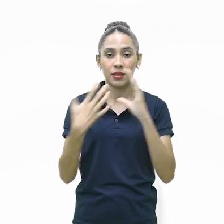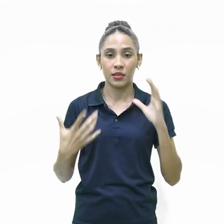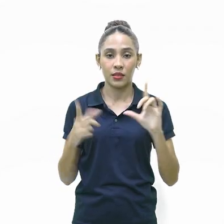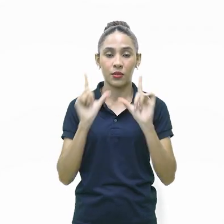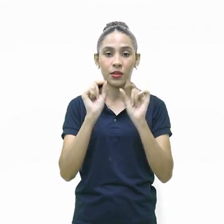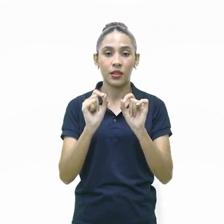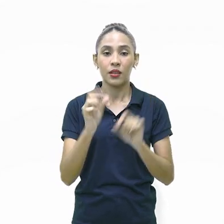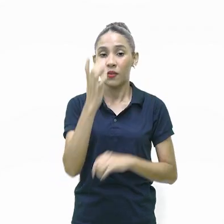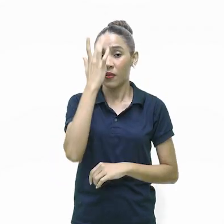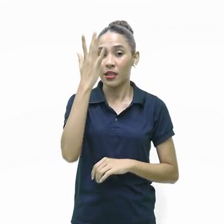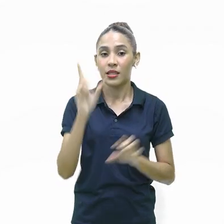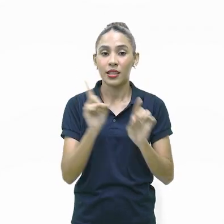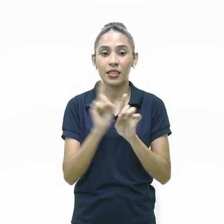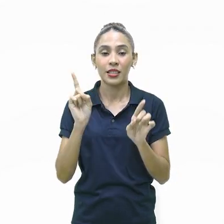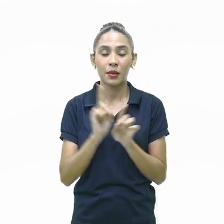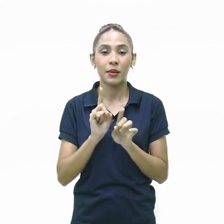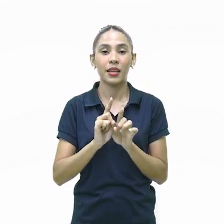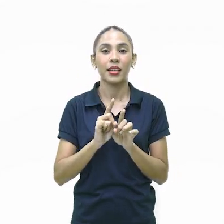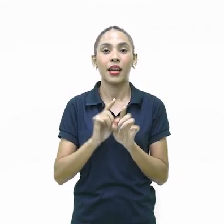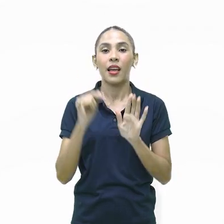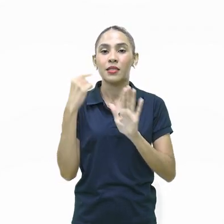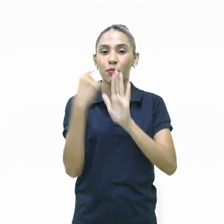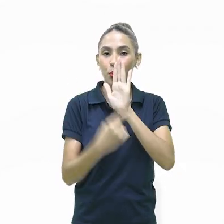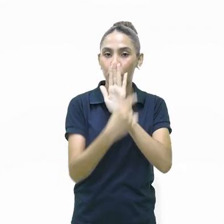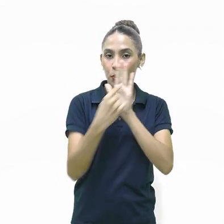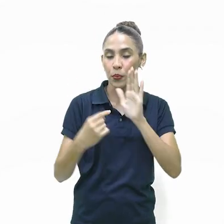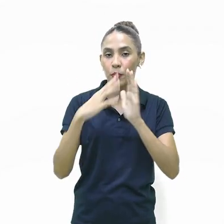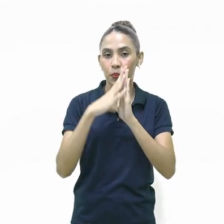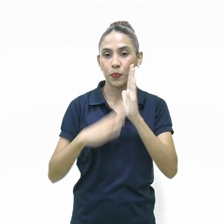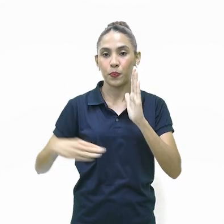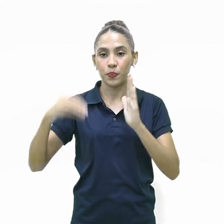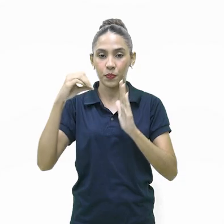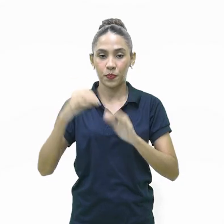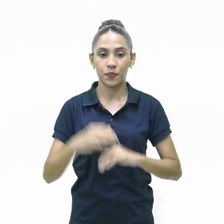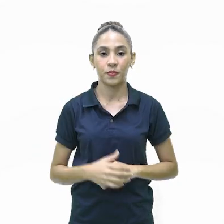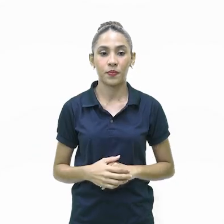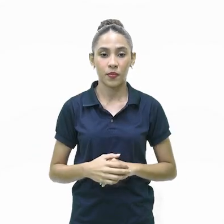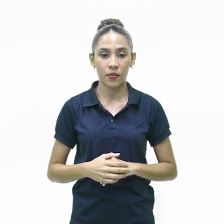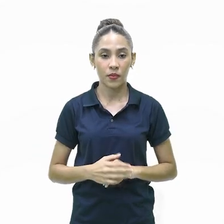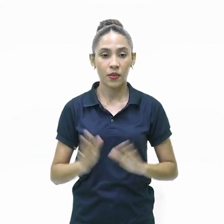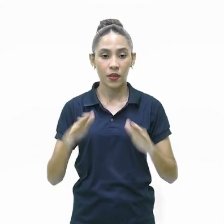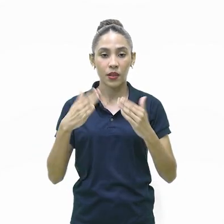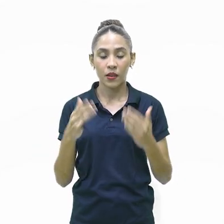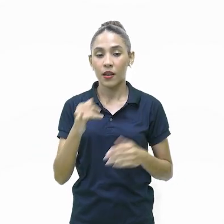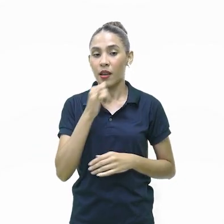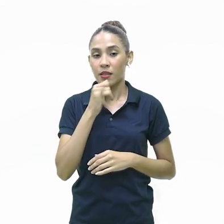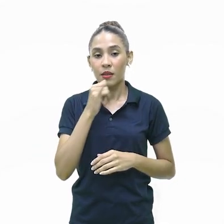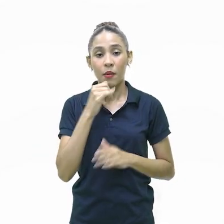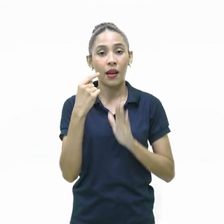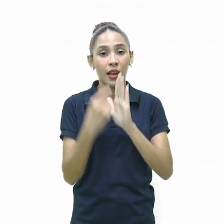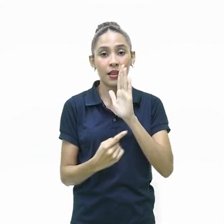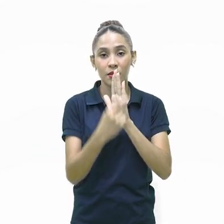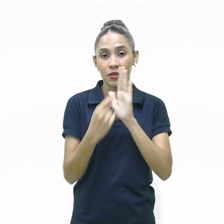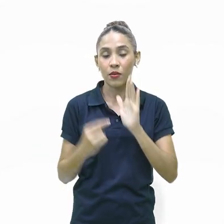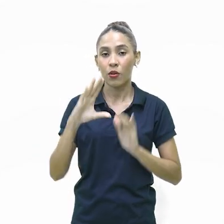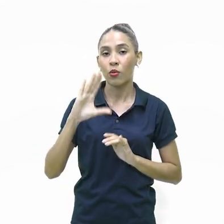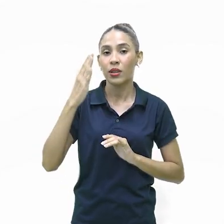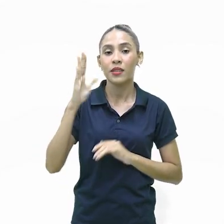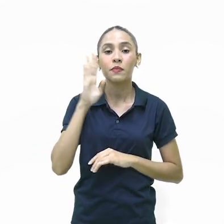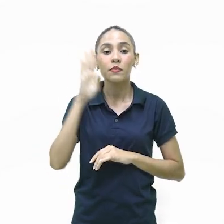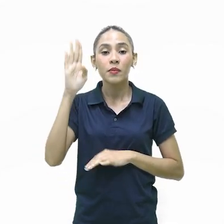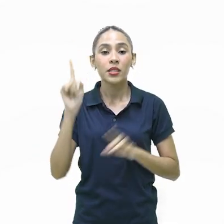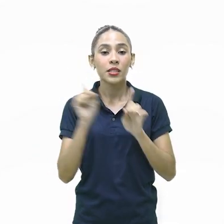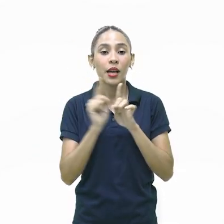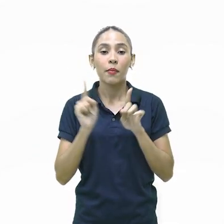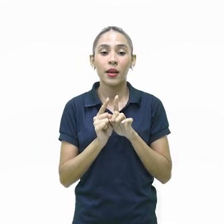da facilidade da eliminação de mutações. Né? Essa eliminação ocorre